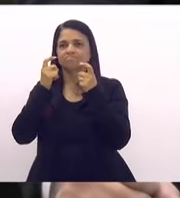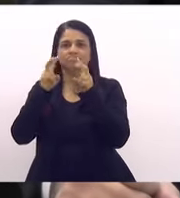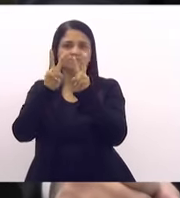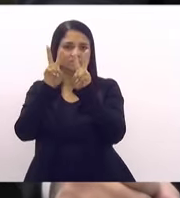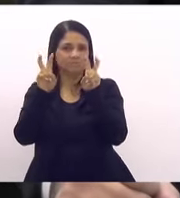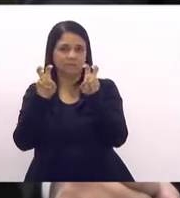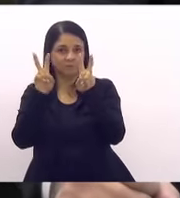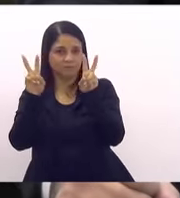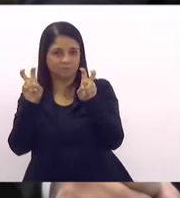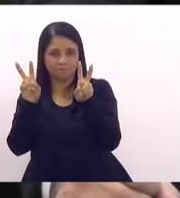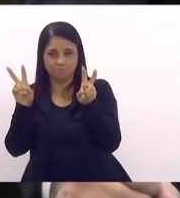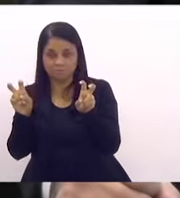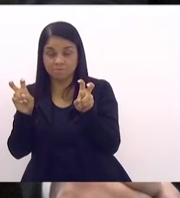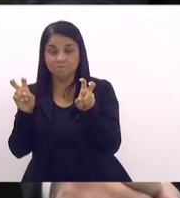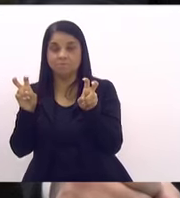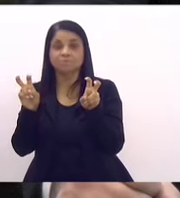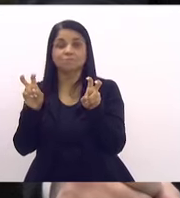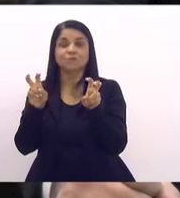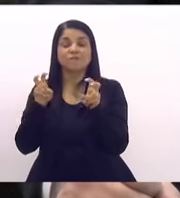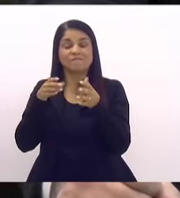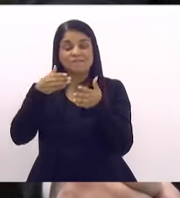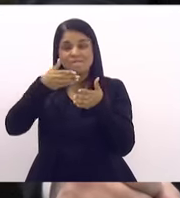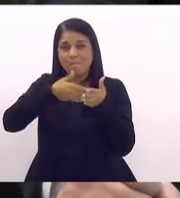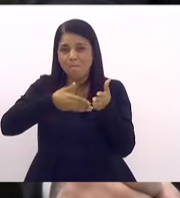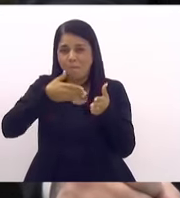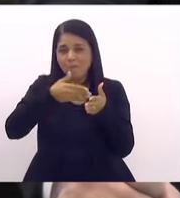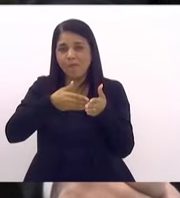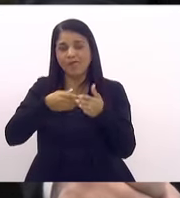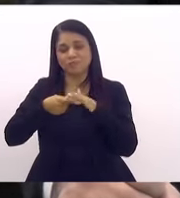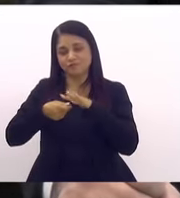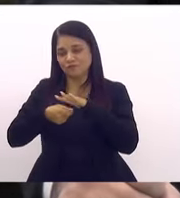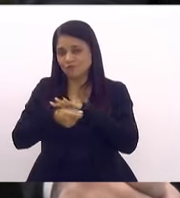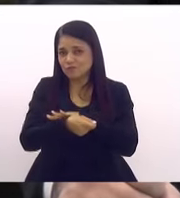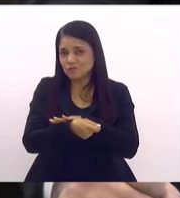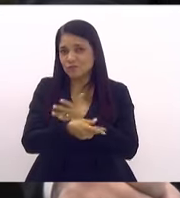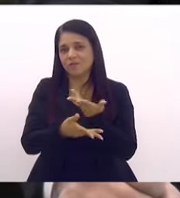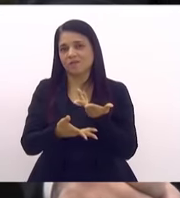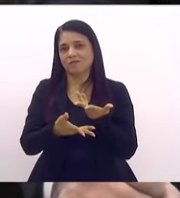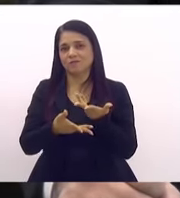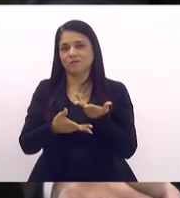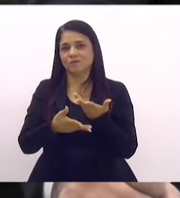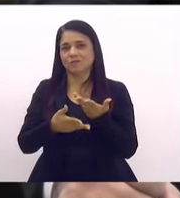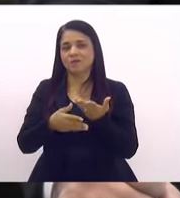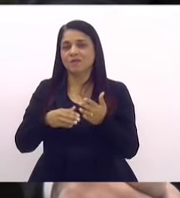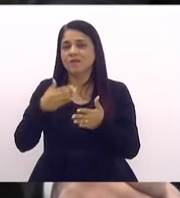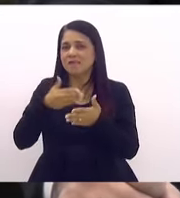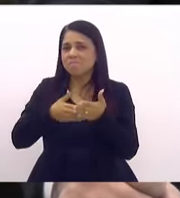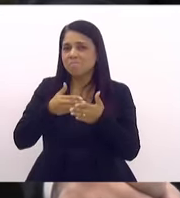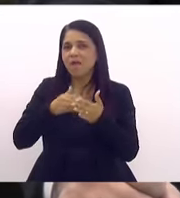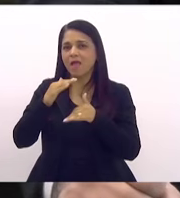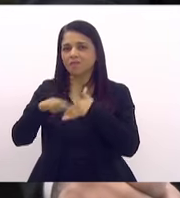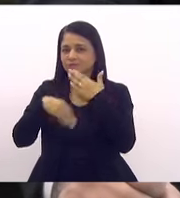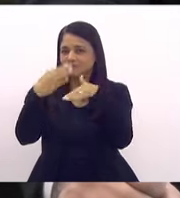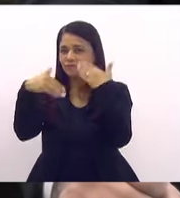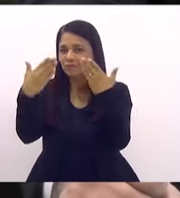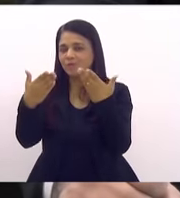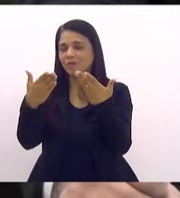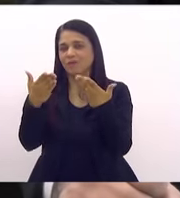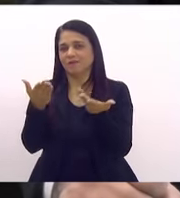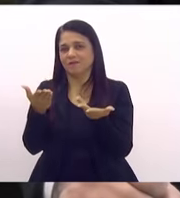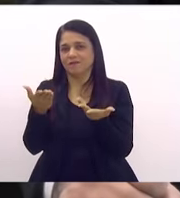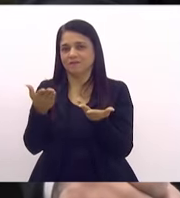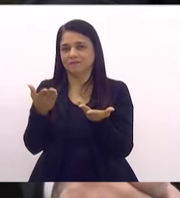de questões que muitas das vezes impedem investimentos, impedem o desenvolvimento, não é, ainda que